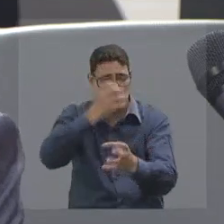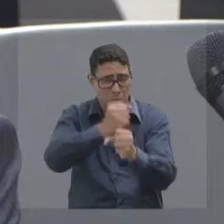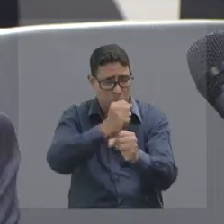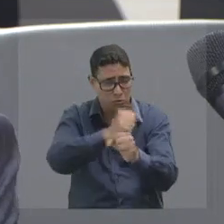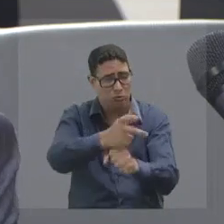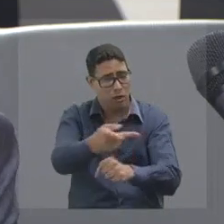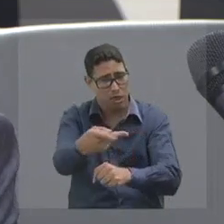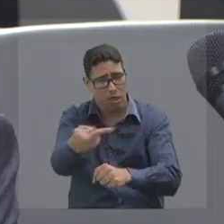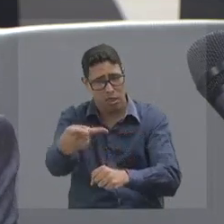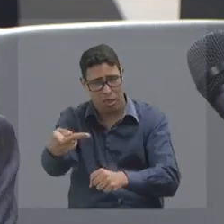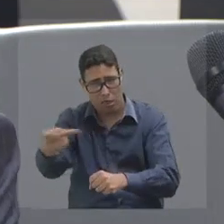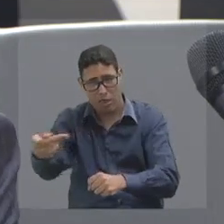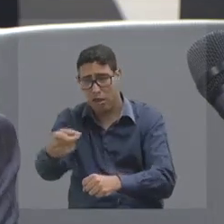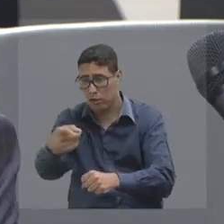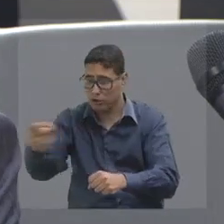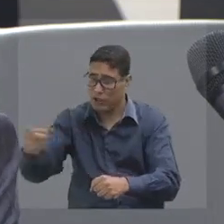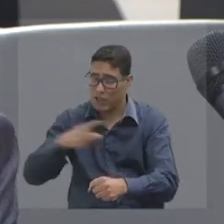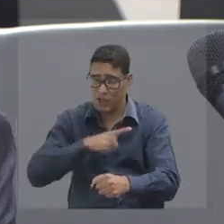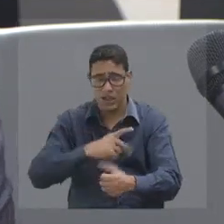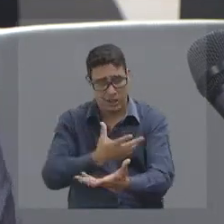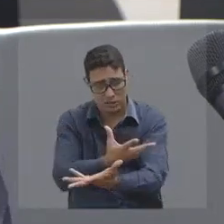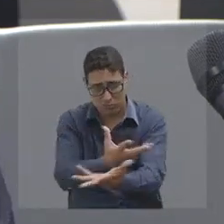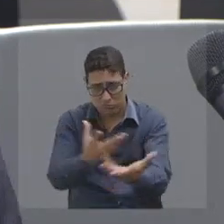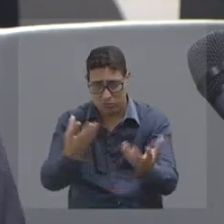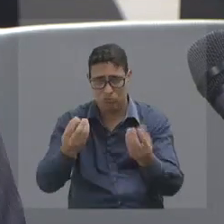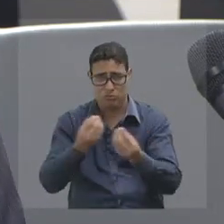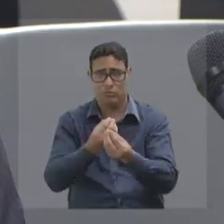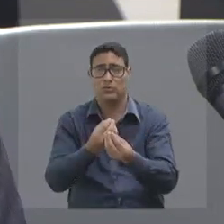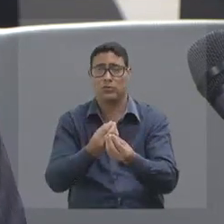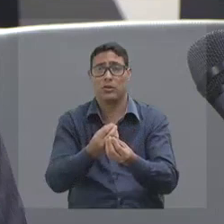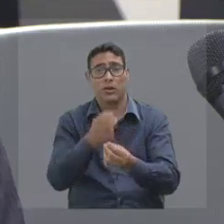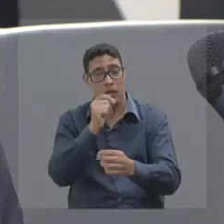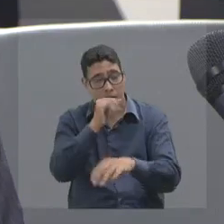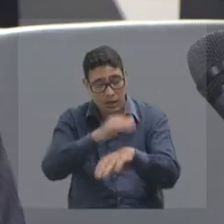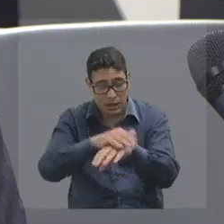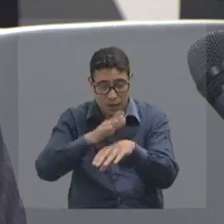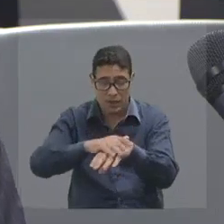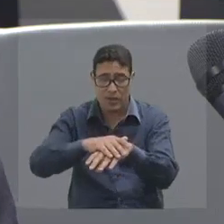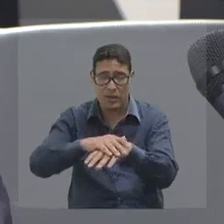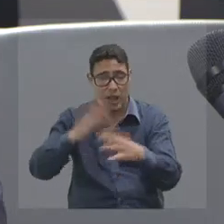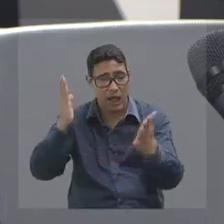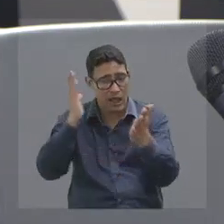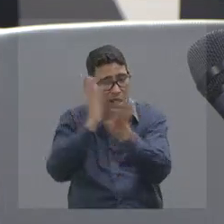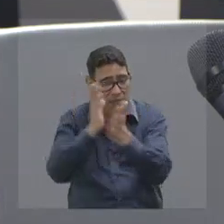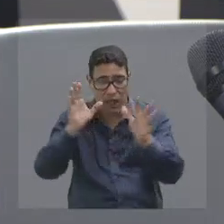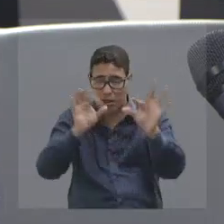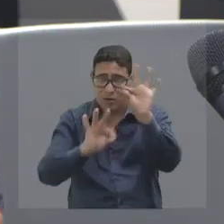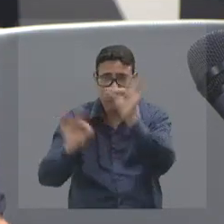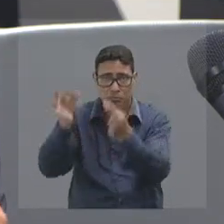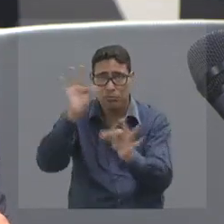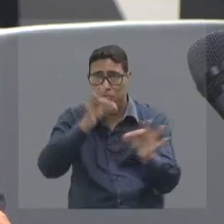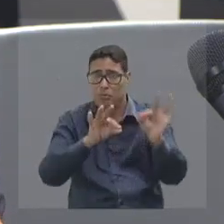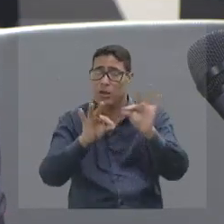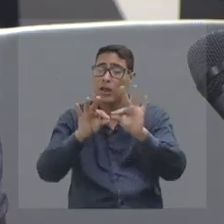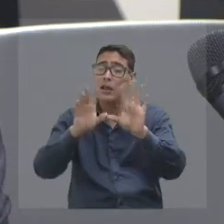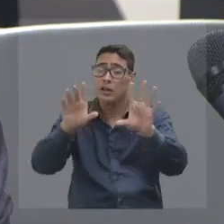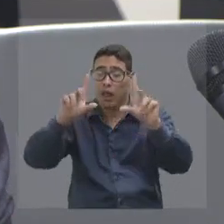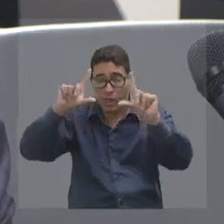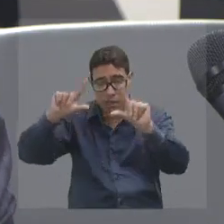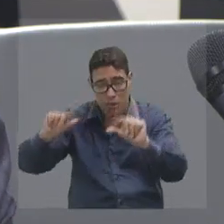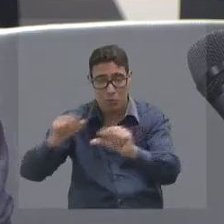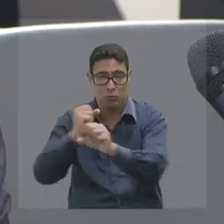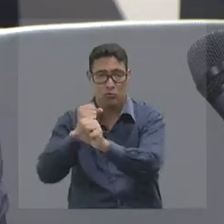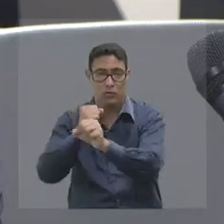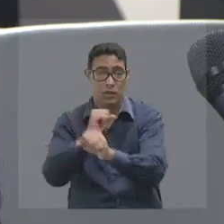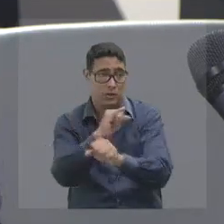muitos mas tem que tempo bonito porque quando se mata um enxame de abelha você tá diminuindo produtividade Porque